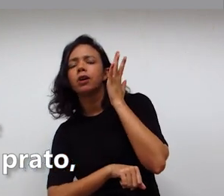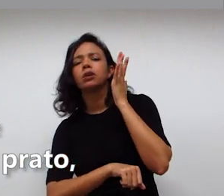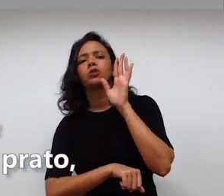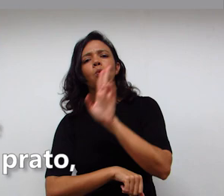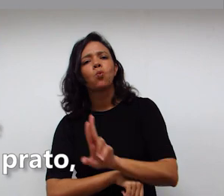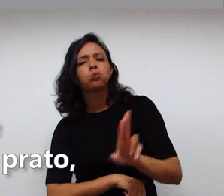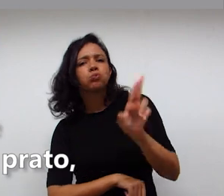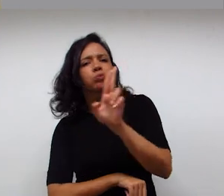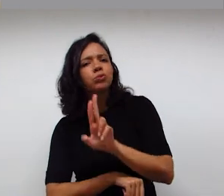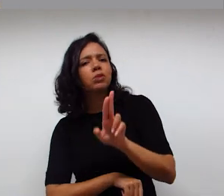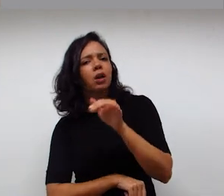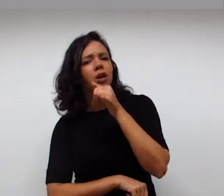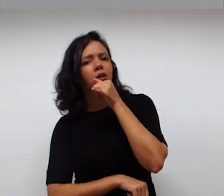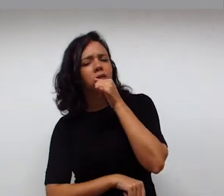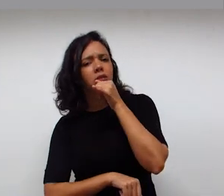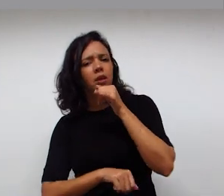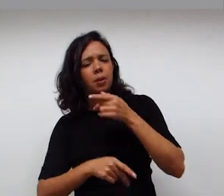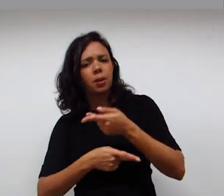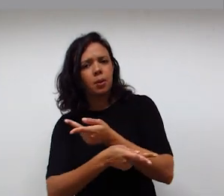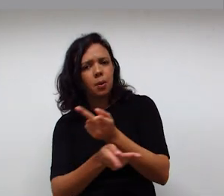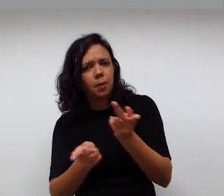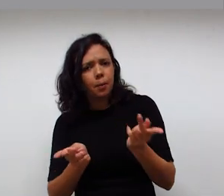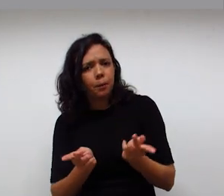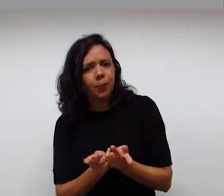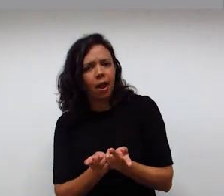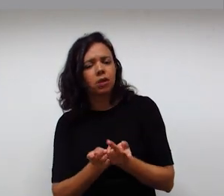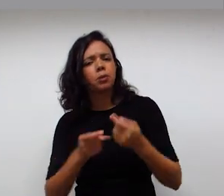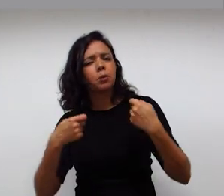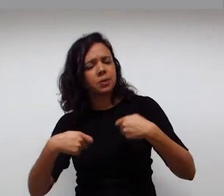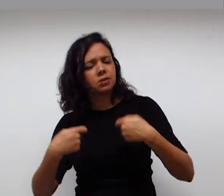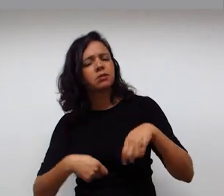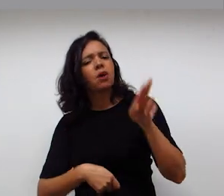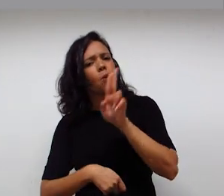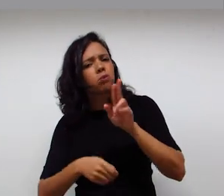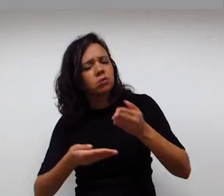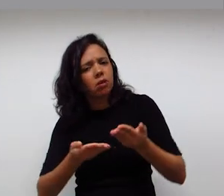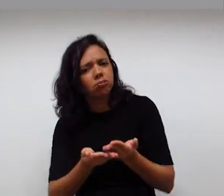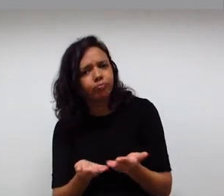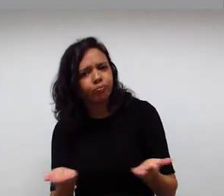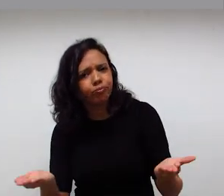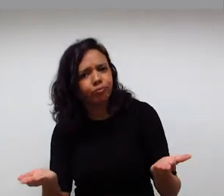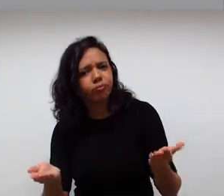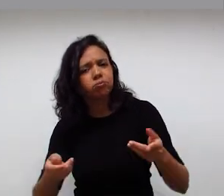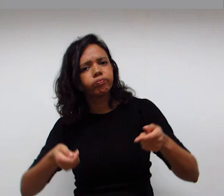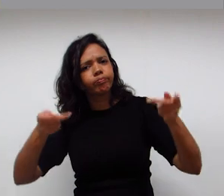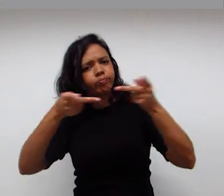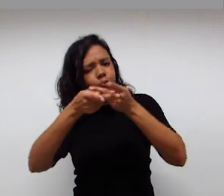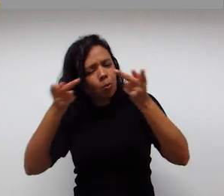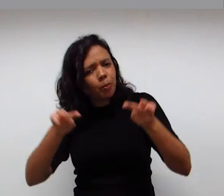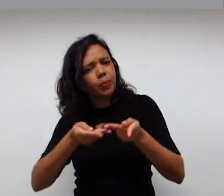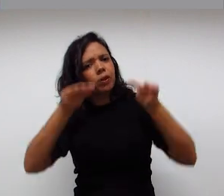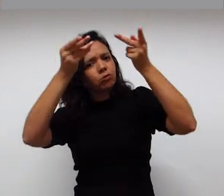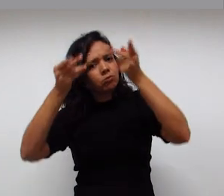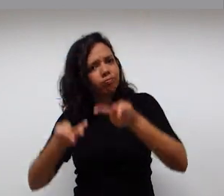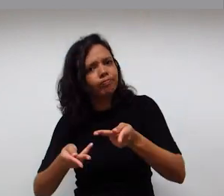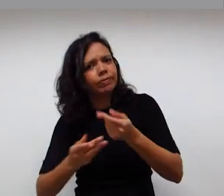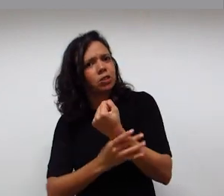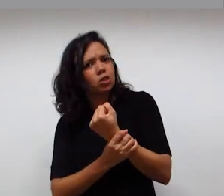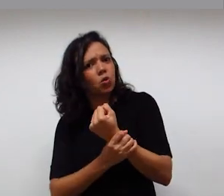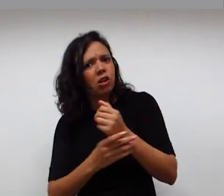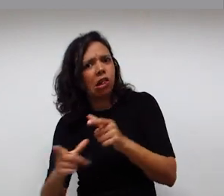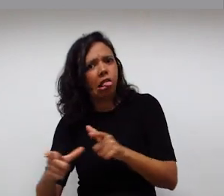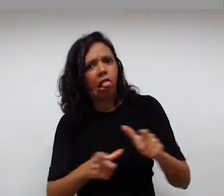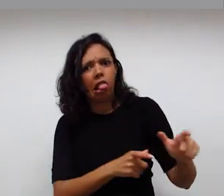embaixo do prato, um tapete antiderrapante, para que o prato fique seguro e não escape na hora que a criança